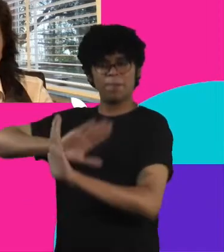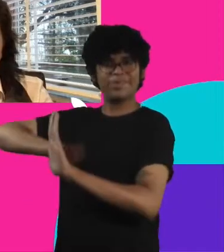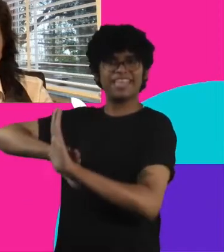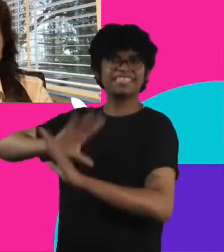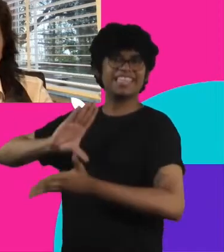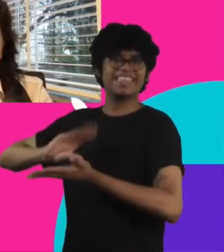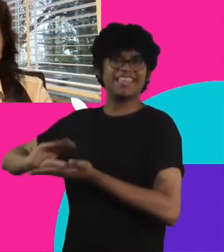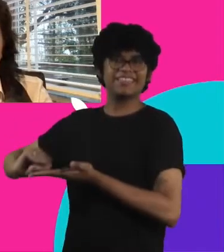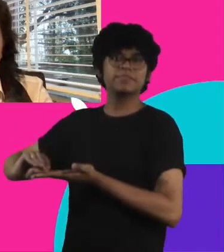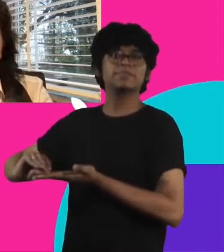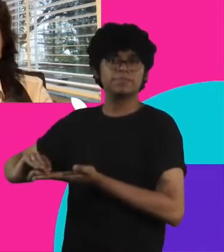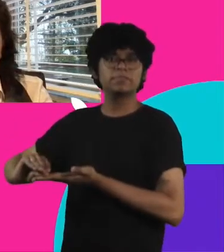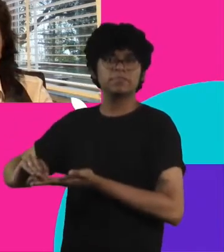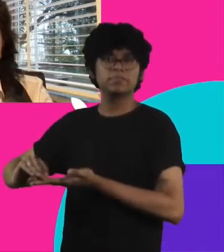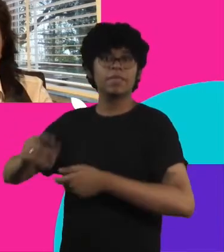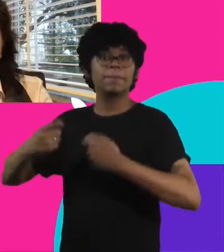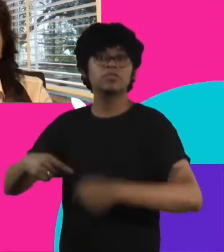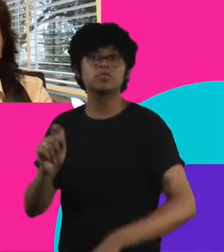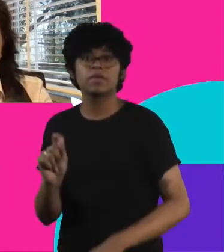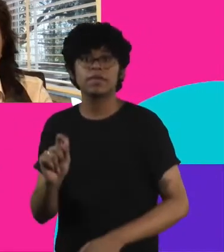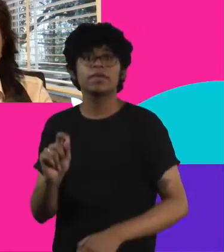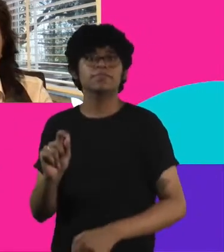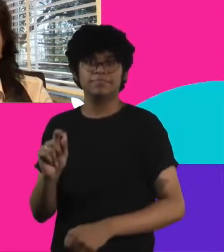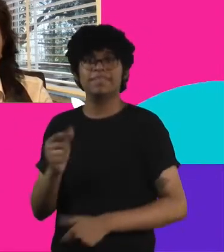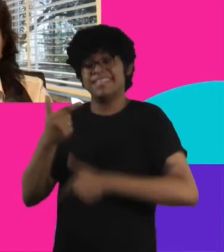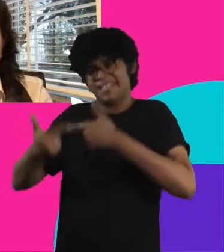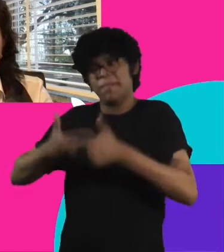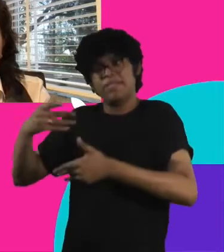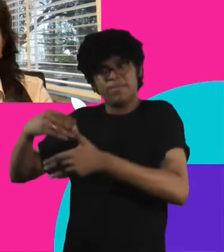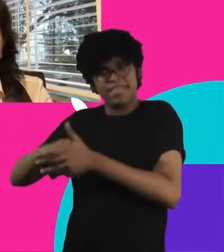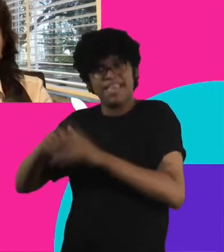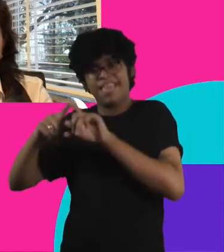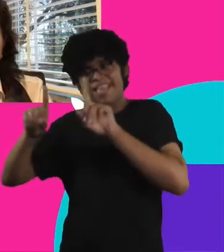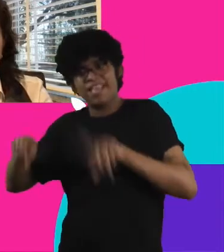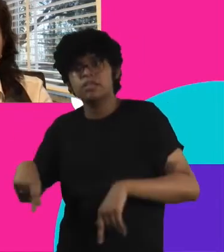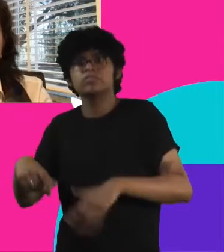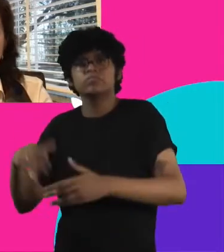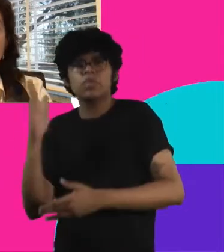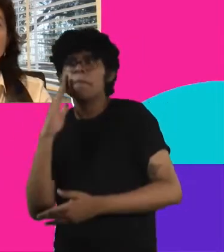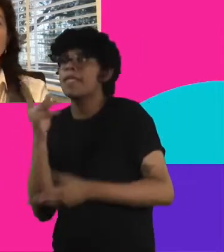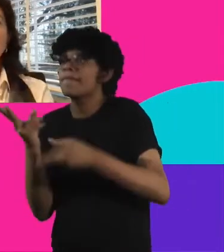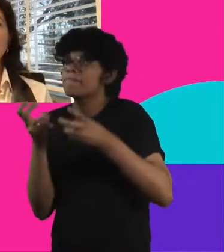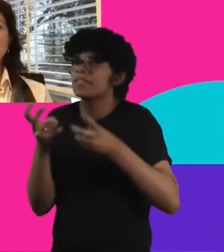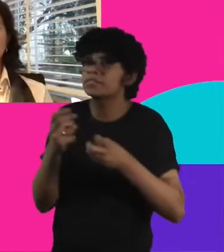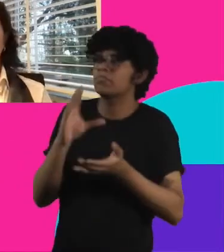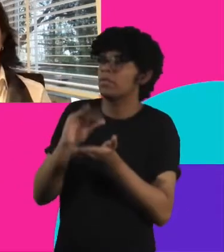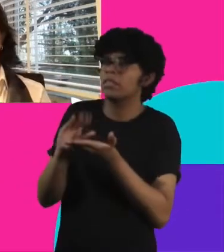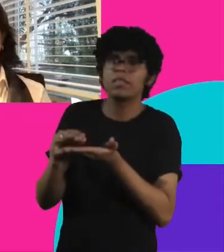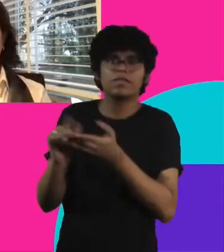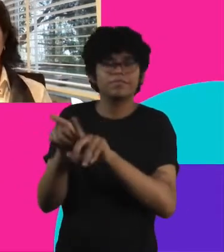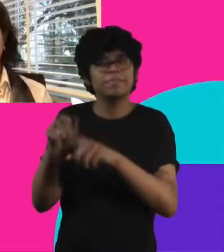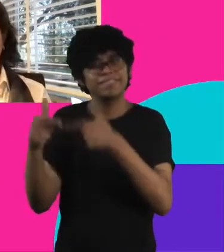fazer isso, eu preciso ter os meus colaboradores sabendo interpretar, criar e trabalhar com os dados.